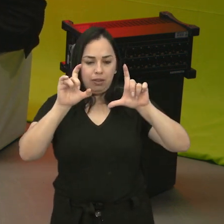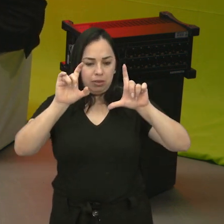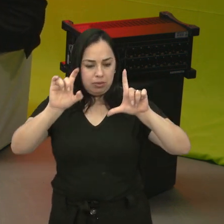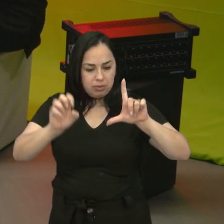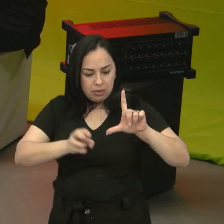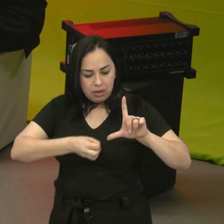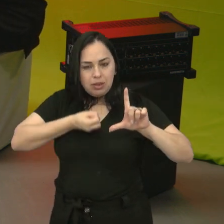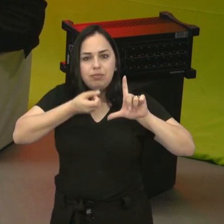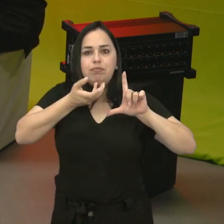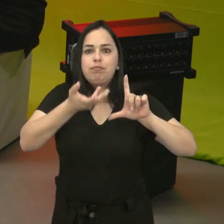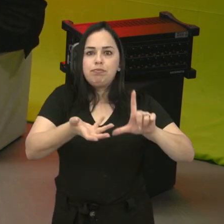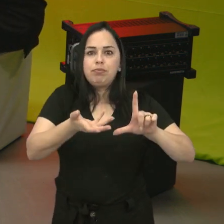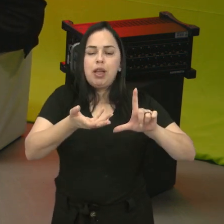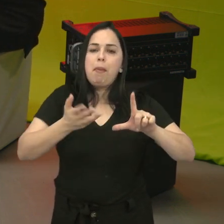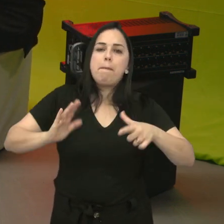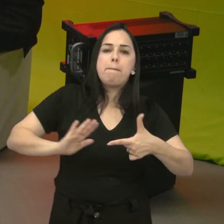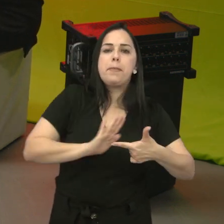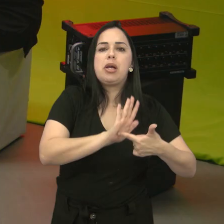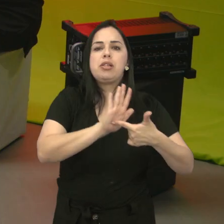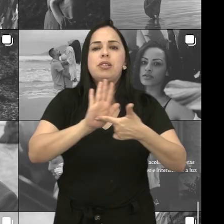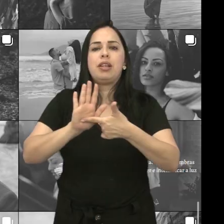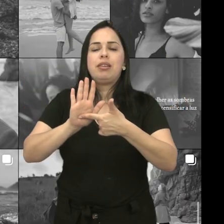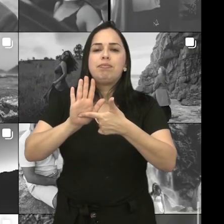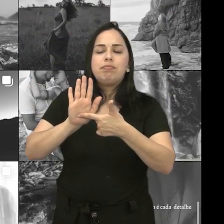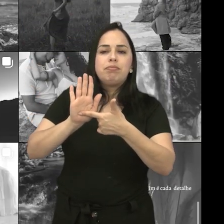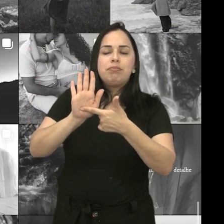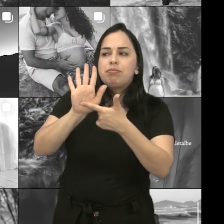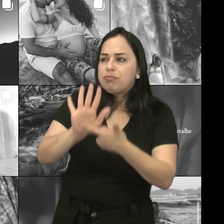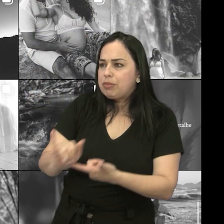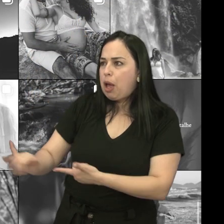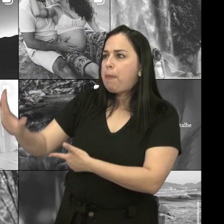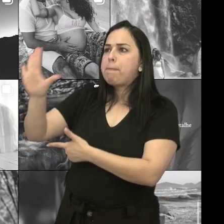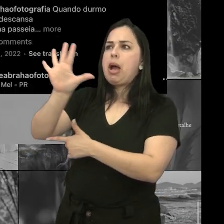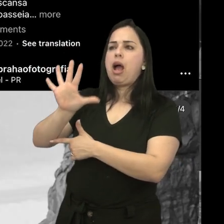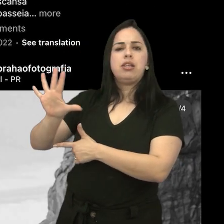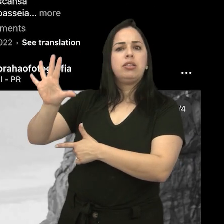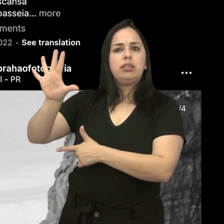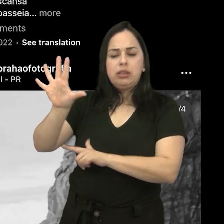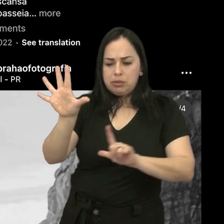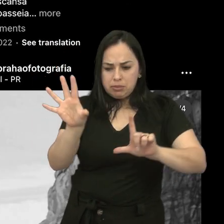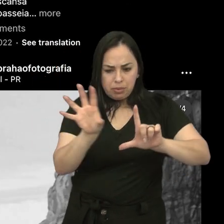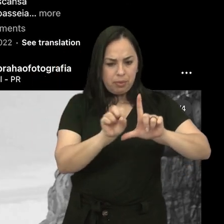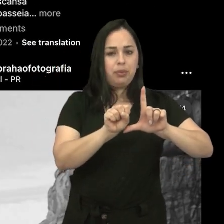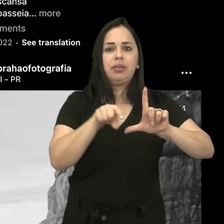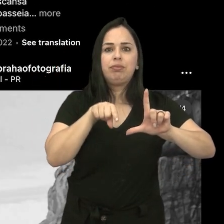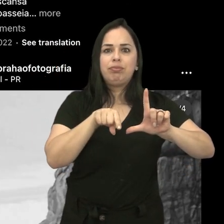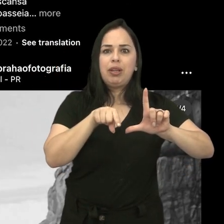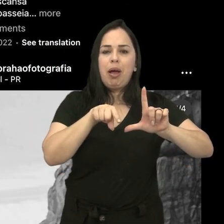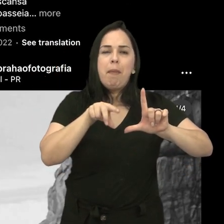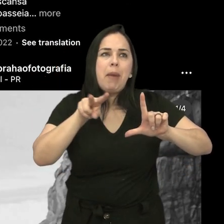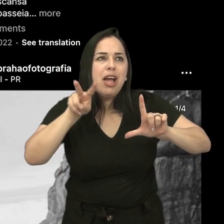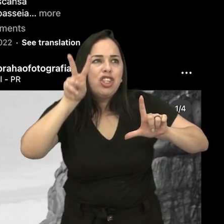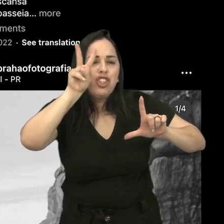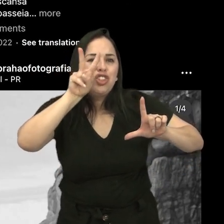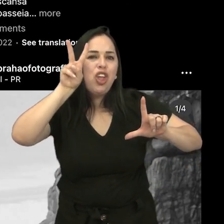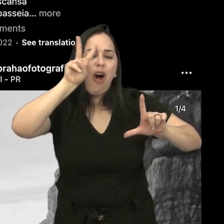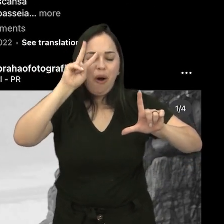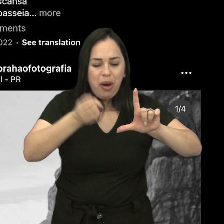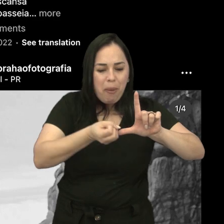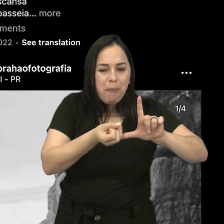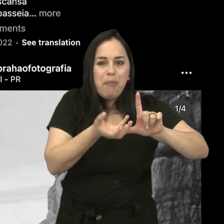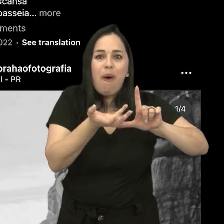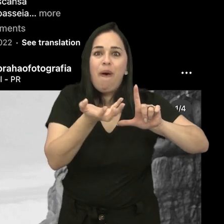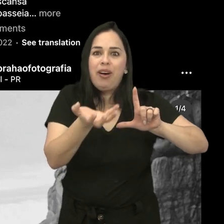fotopoesia, Nadine, que você traz, então de mostrar uma imagem que realmente ela vai ter ali não só uma história, mas